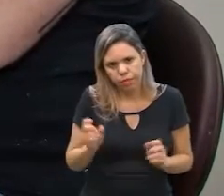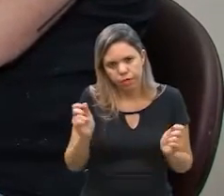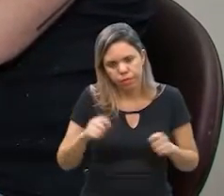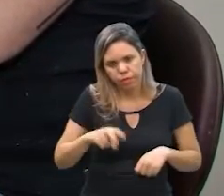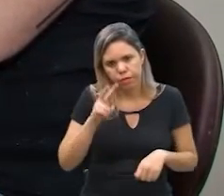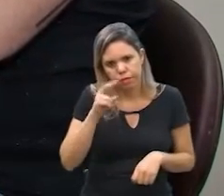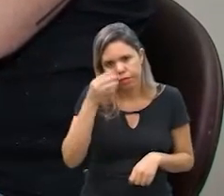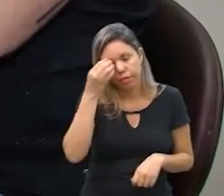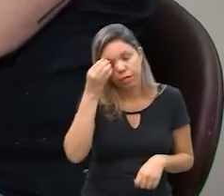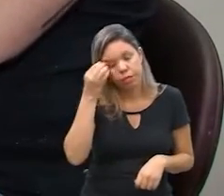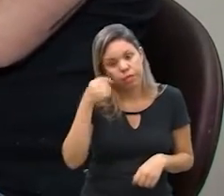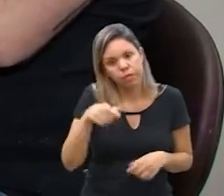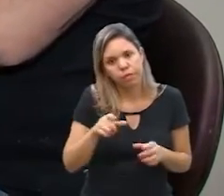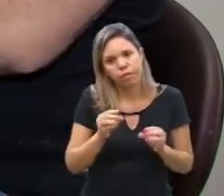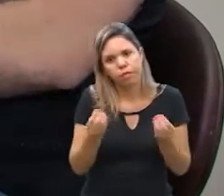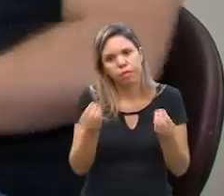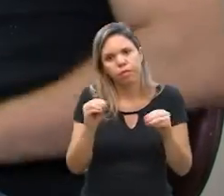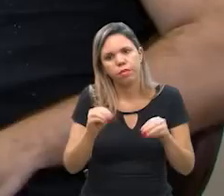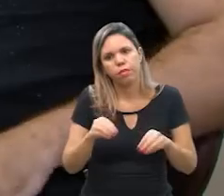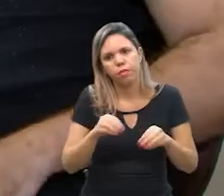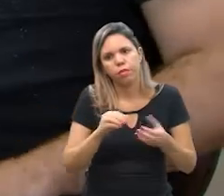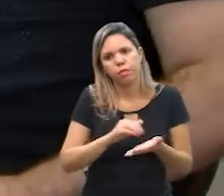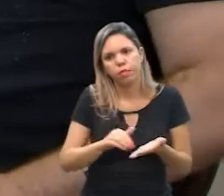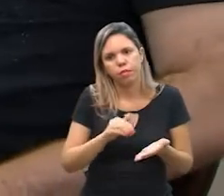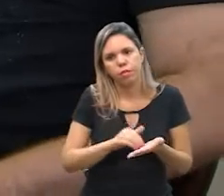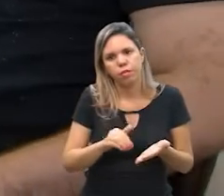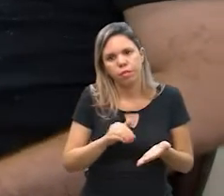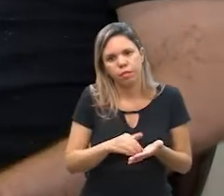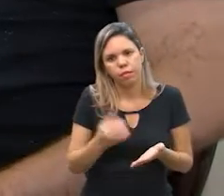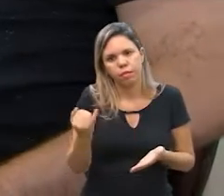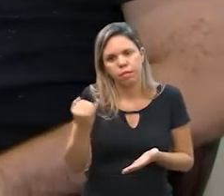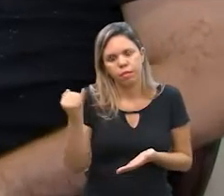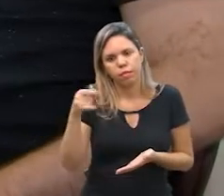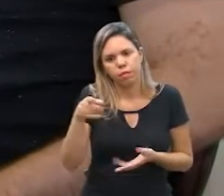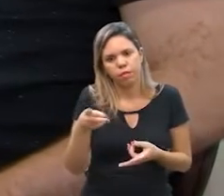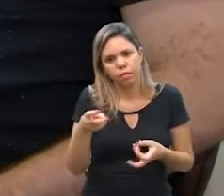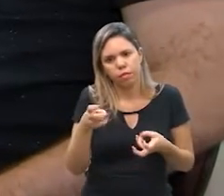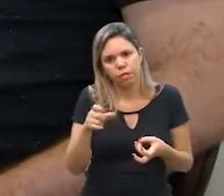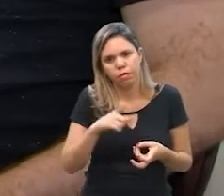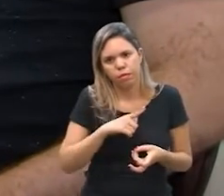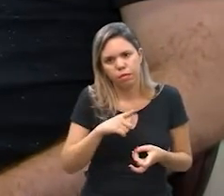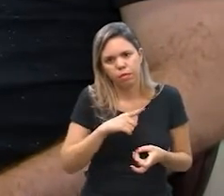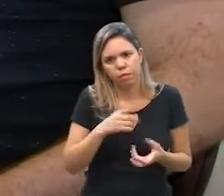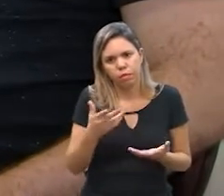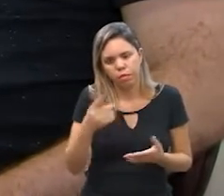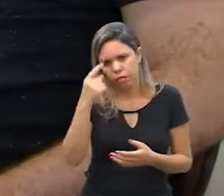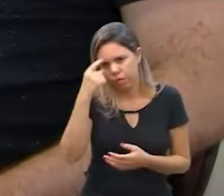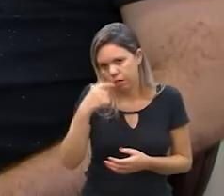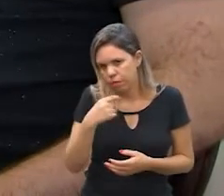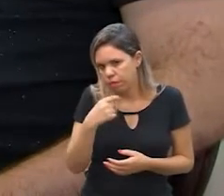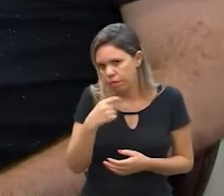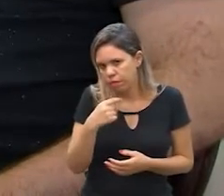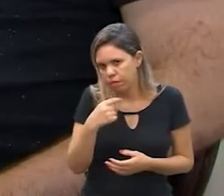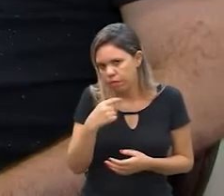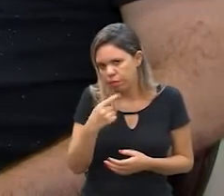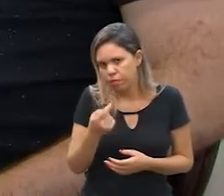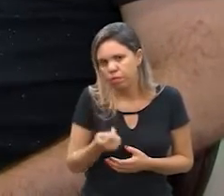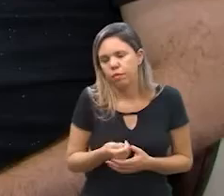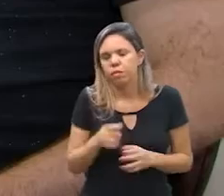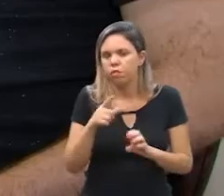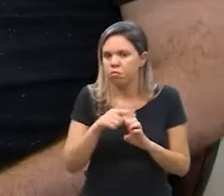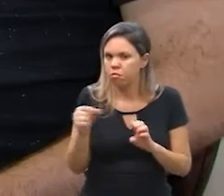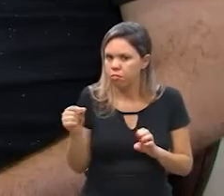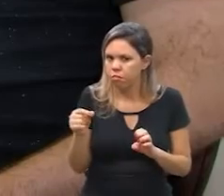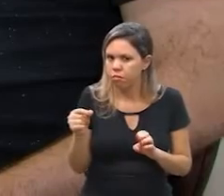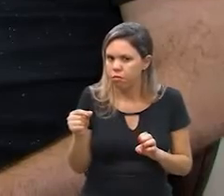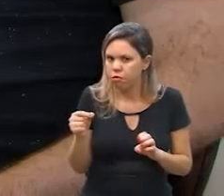se você for montar o seu escritório ainda, eu acho que é super importante você perceber se você tem esse perfil de quase um